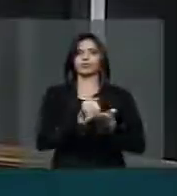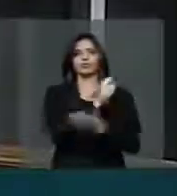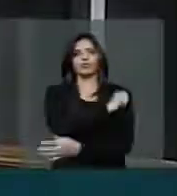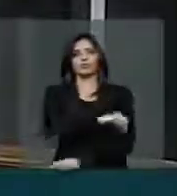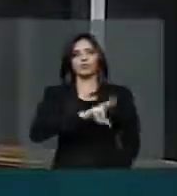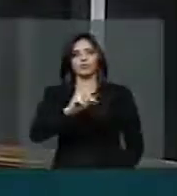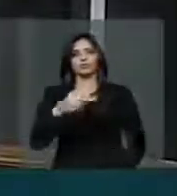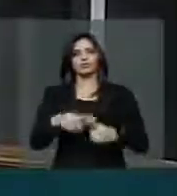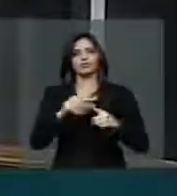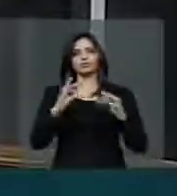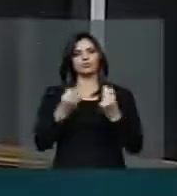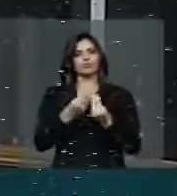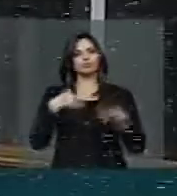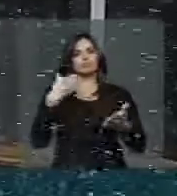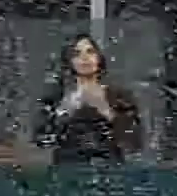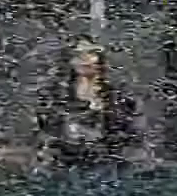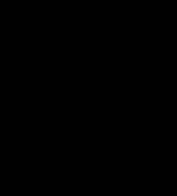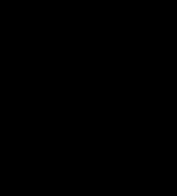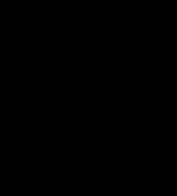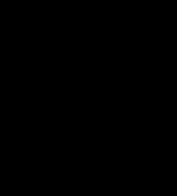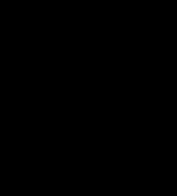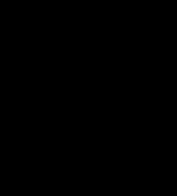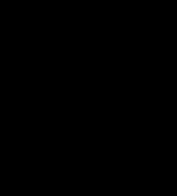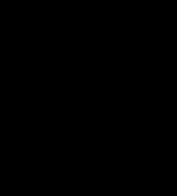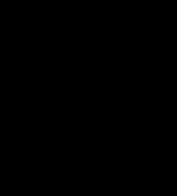serão todos aqueles que, como